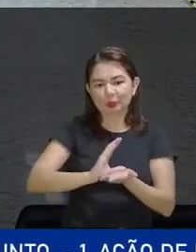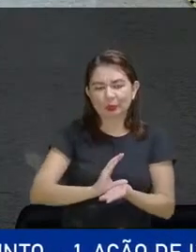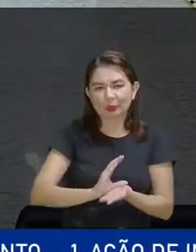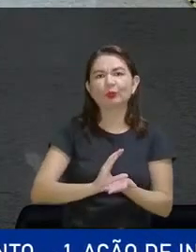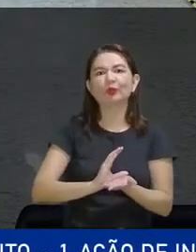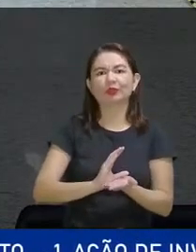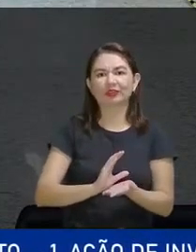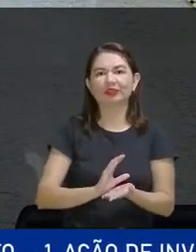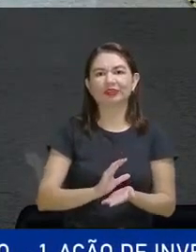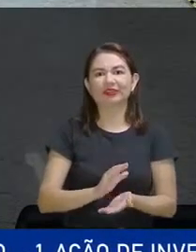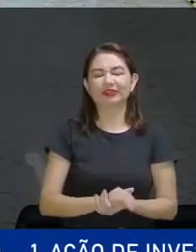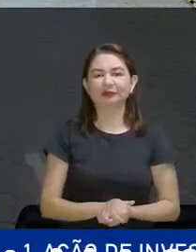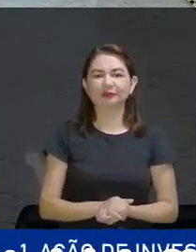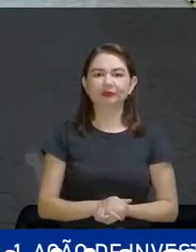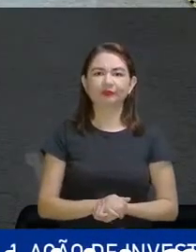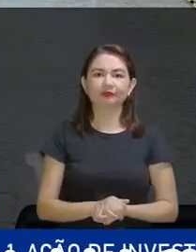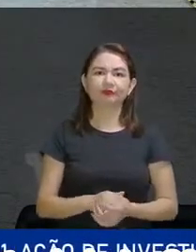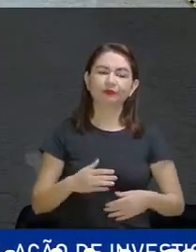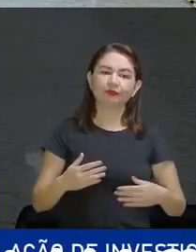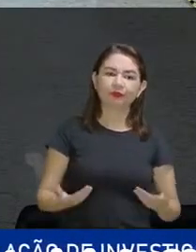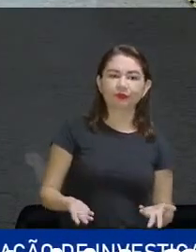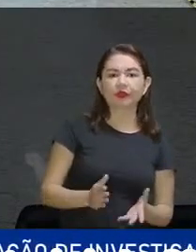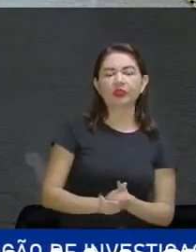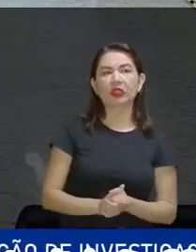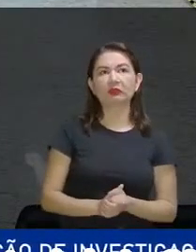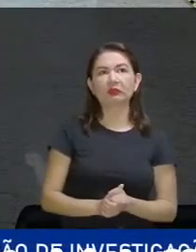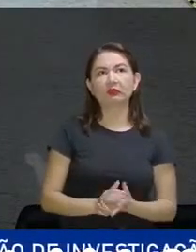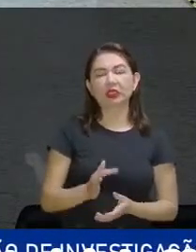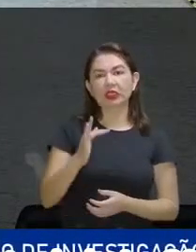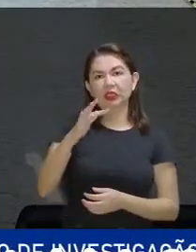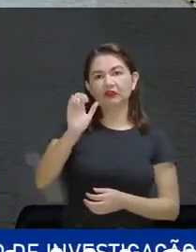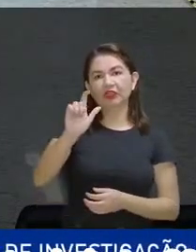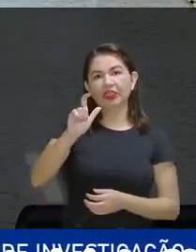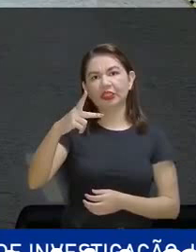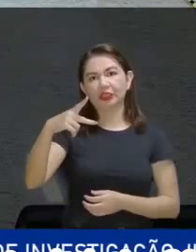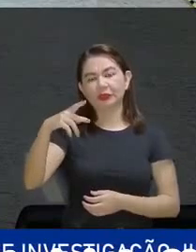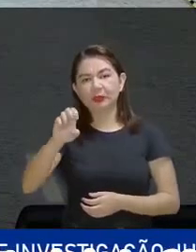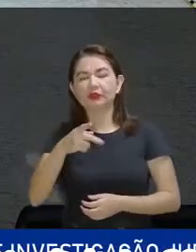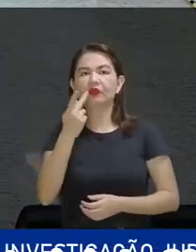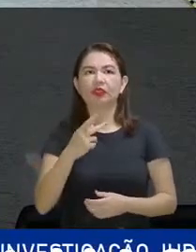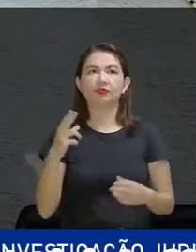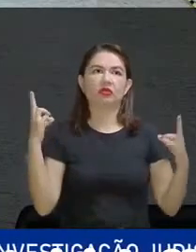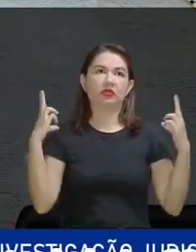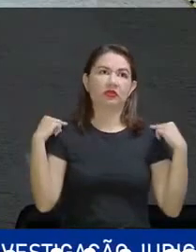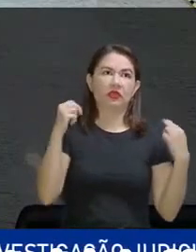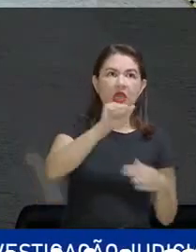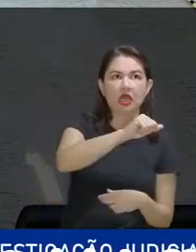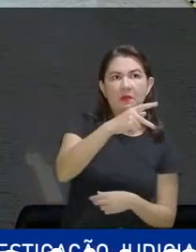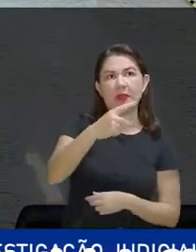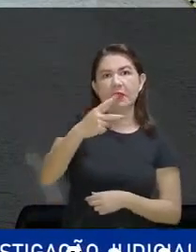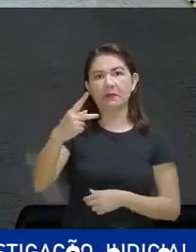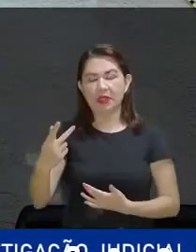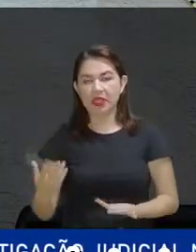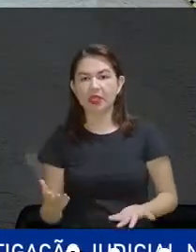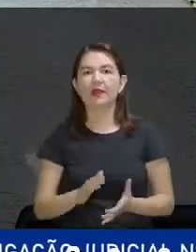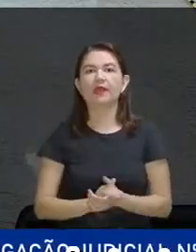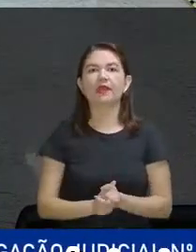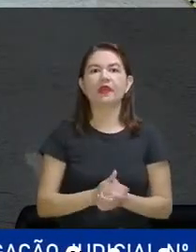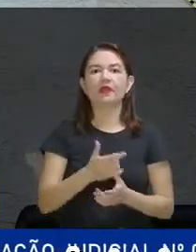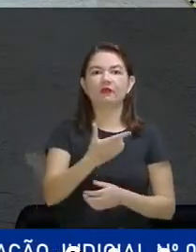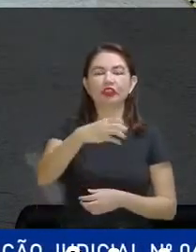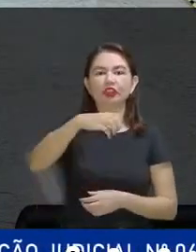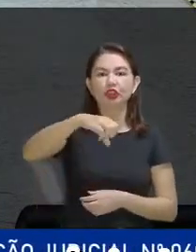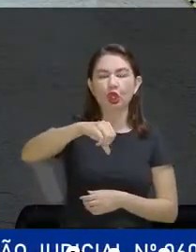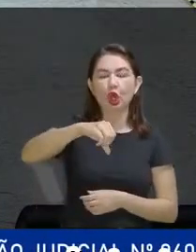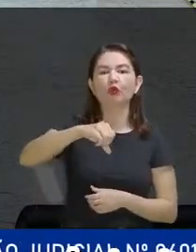Felipe Luan Moreira informou? Que é profissional liberal, é motorista de aplicativo, que na data de hoje, 29/9, às